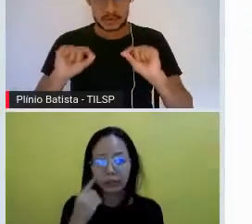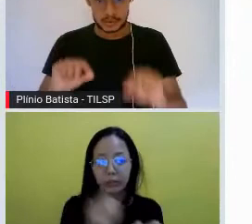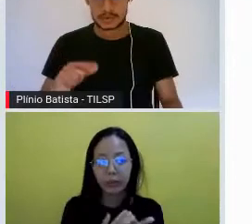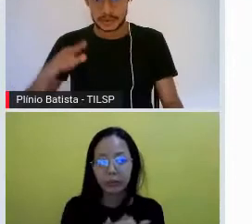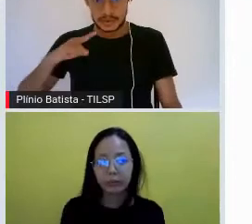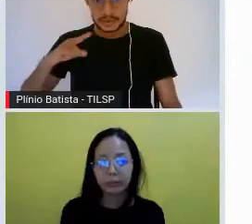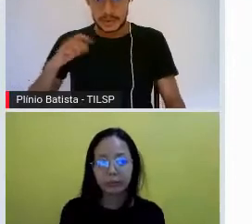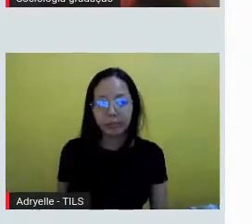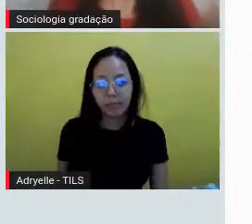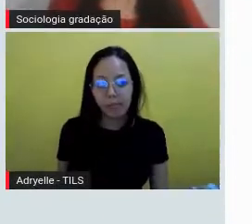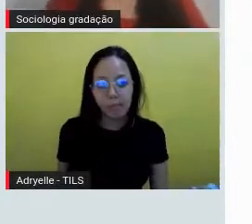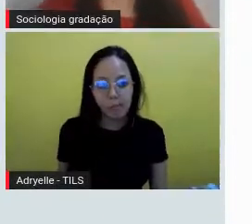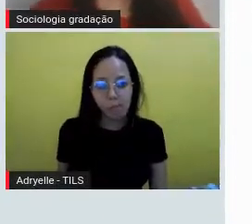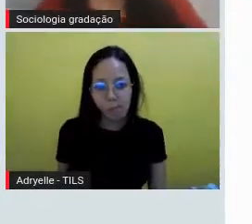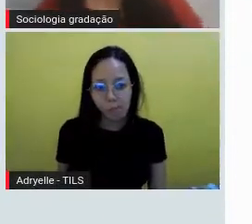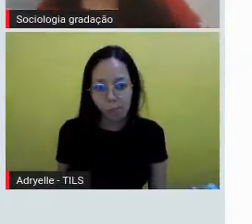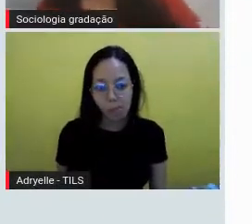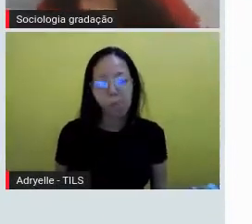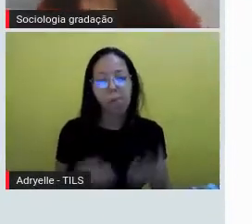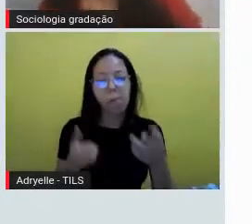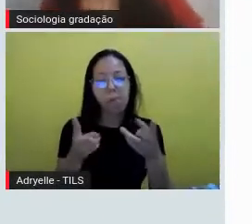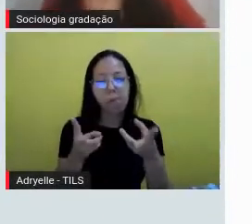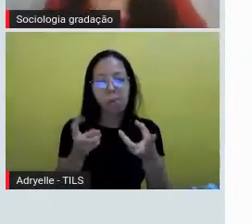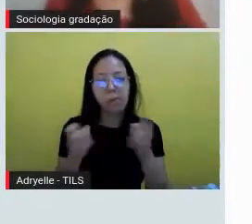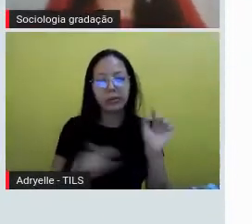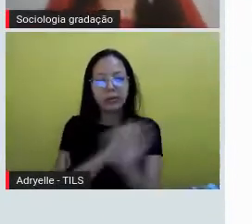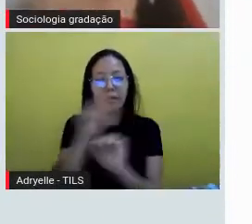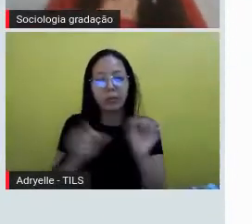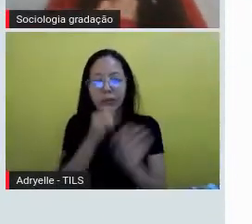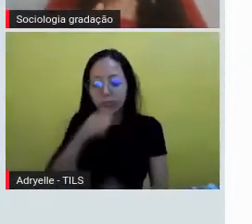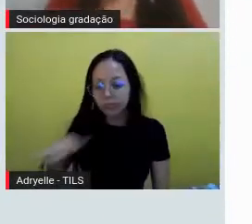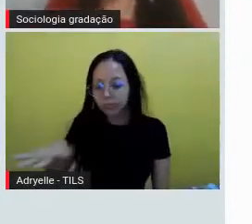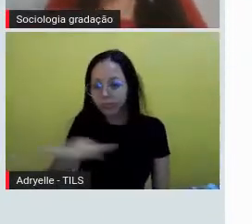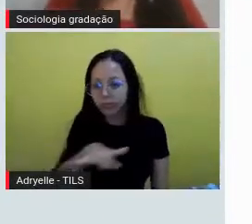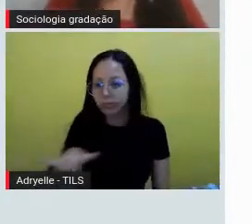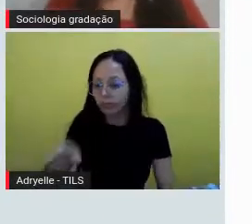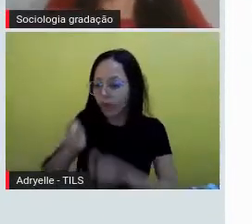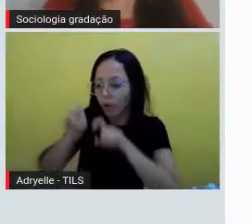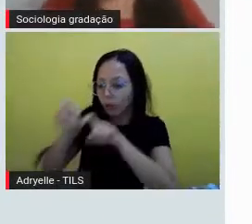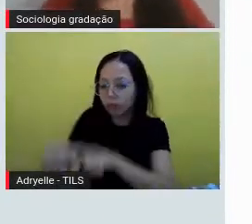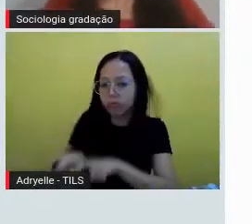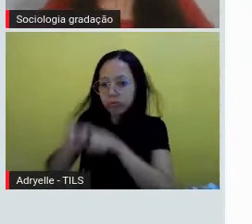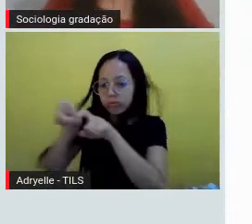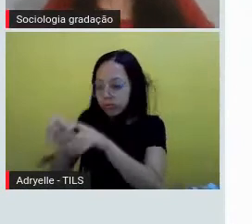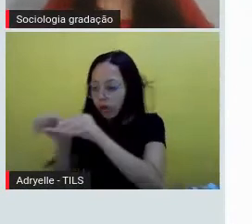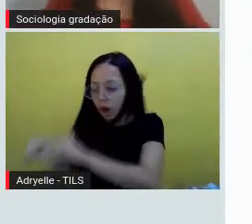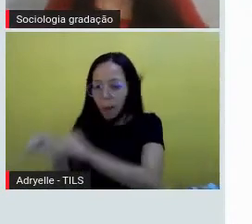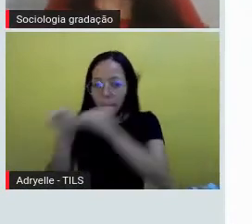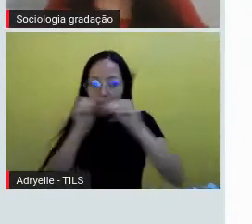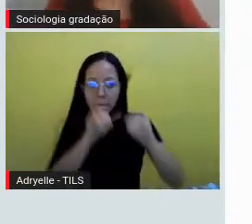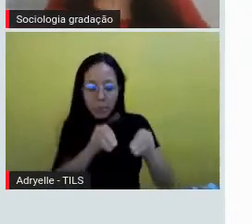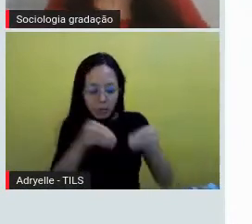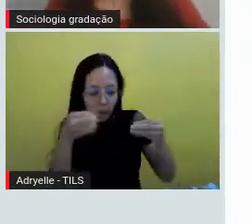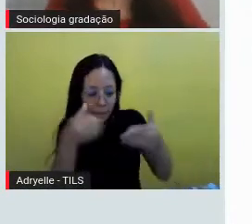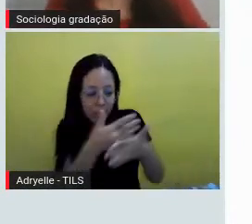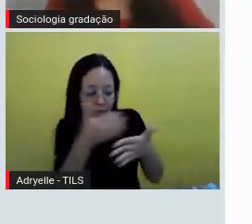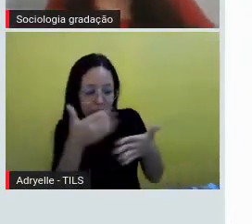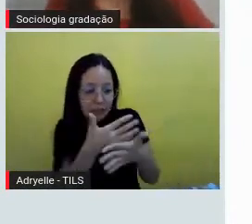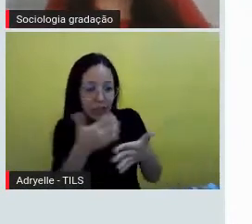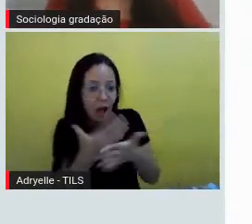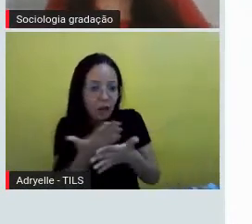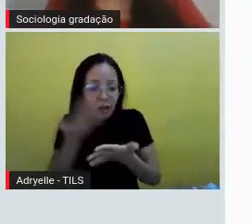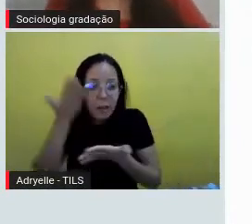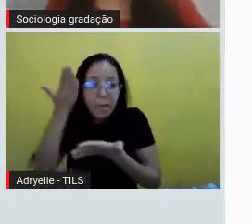Revolução Industrial, aquela classe rural vem para a cidade, perde todo